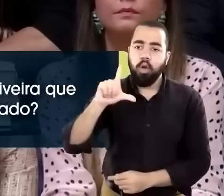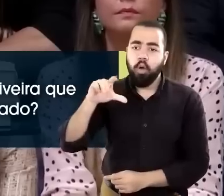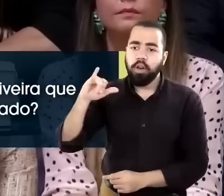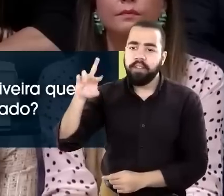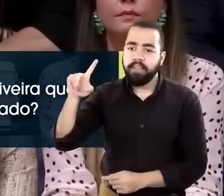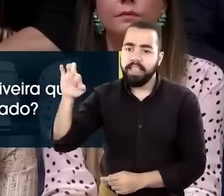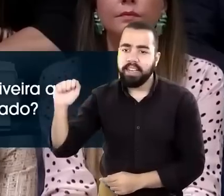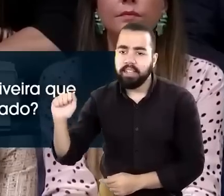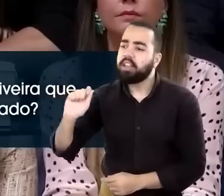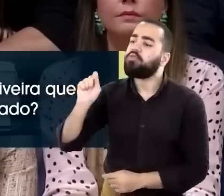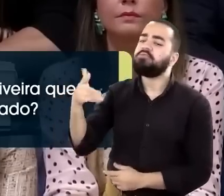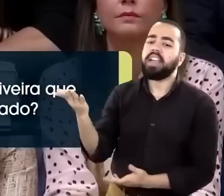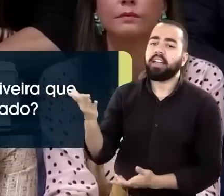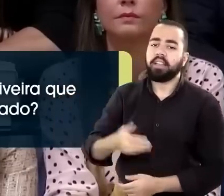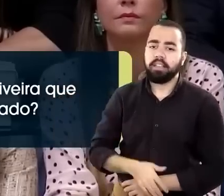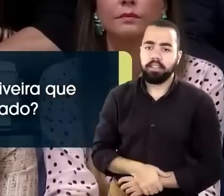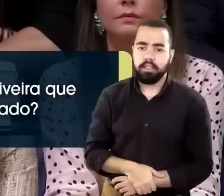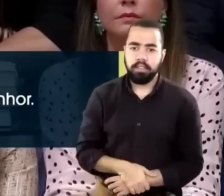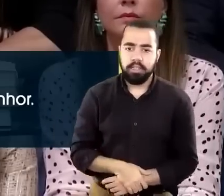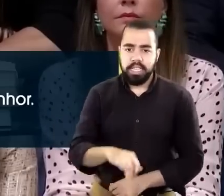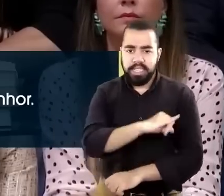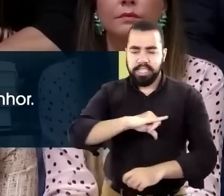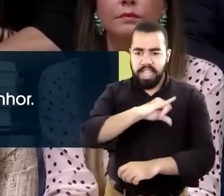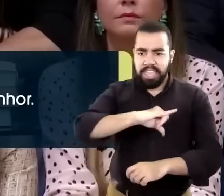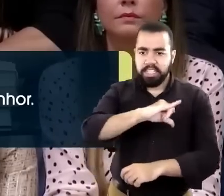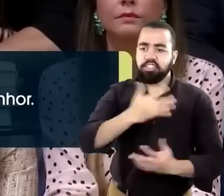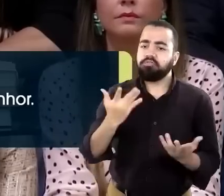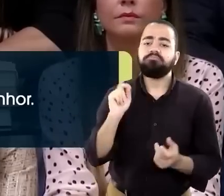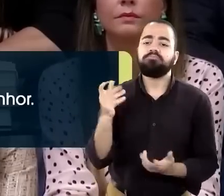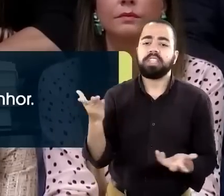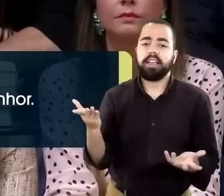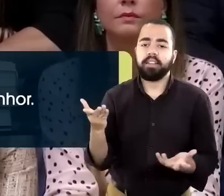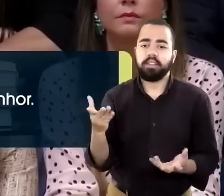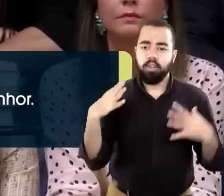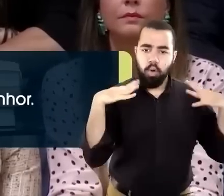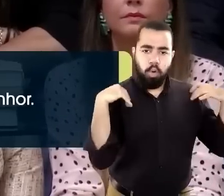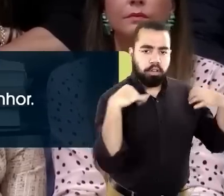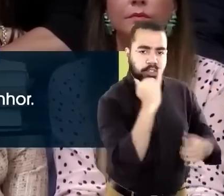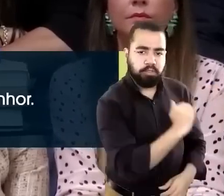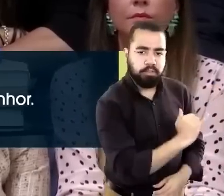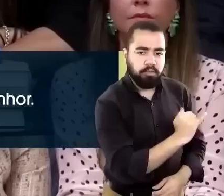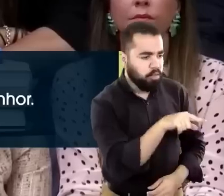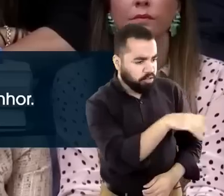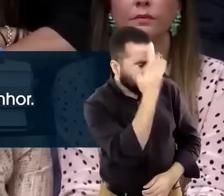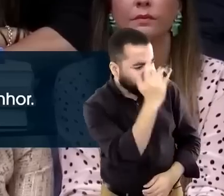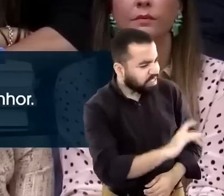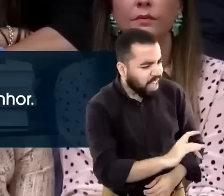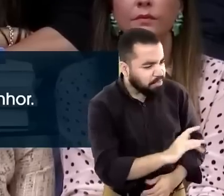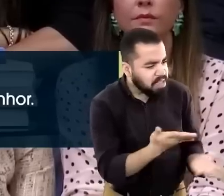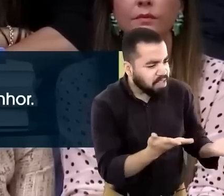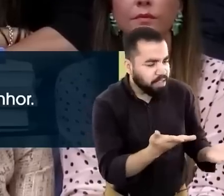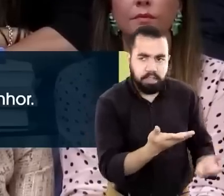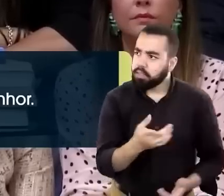dois tubos de ouro, que vertem de si azeite dourado? Ele me respondeu, não sabes